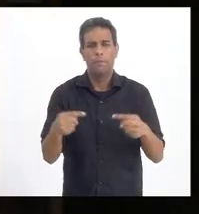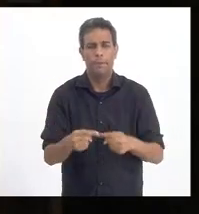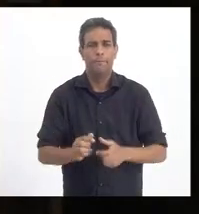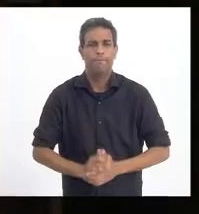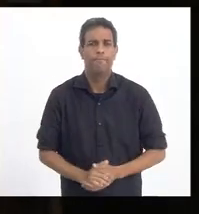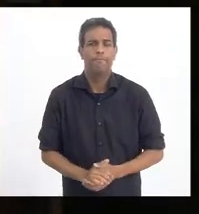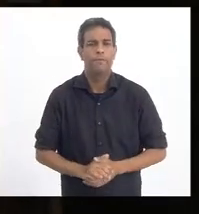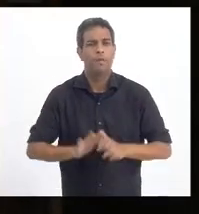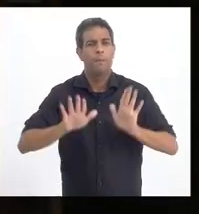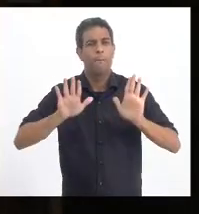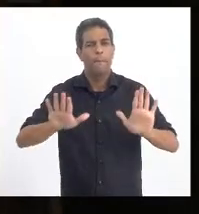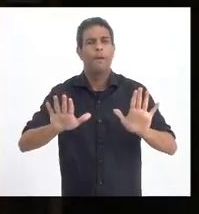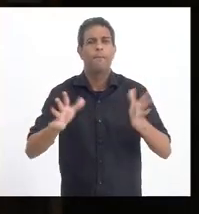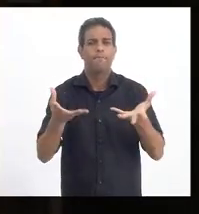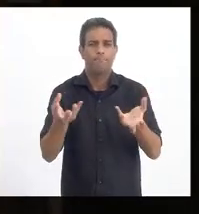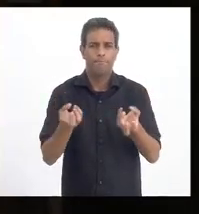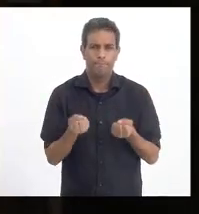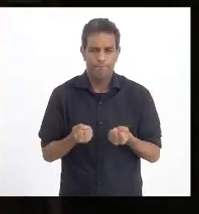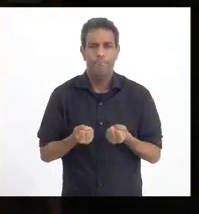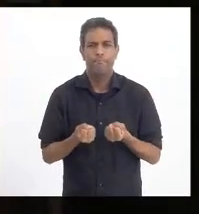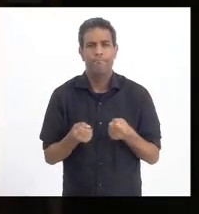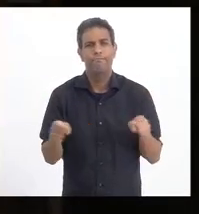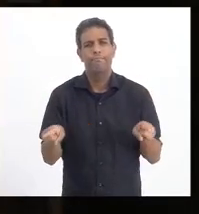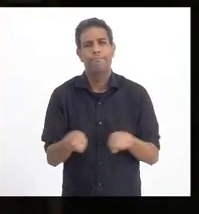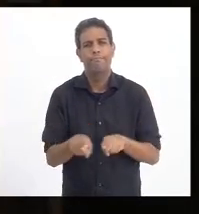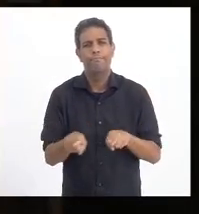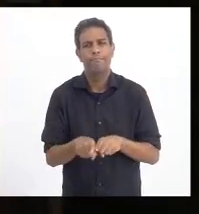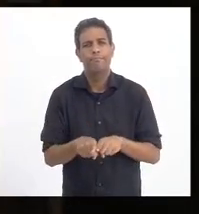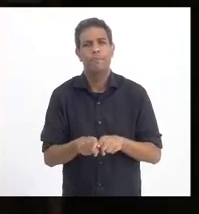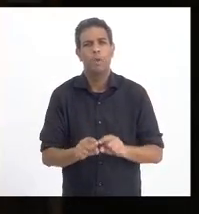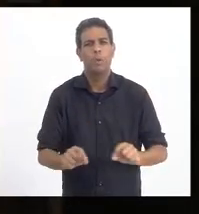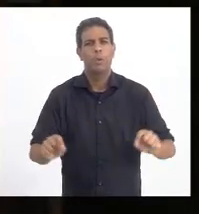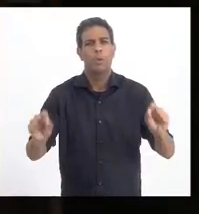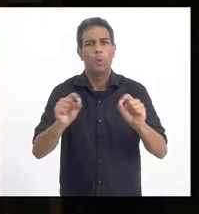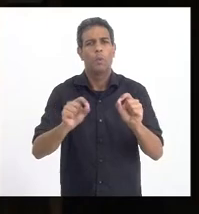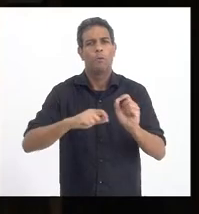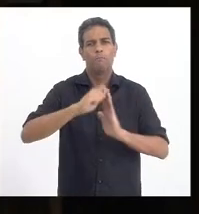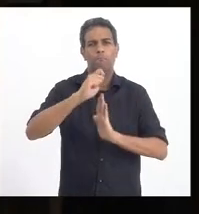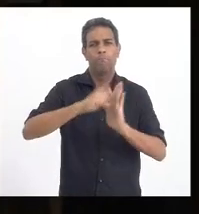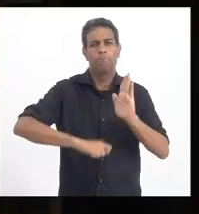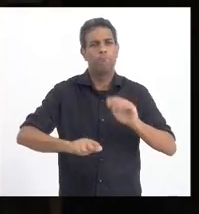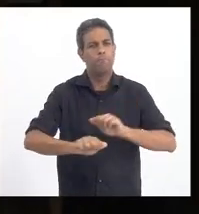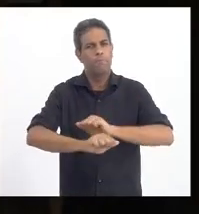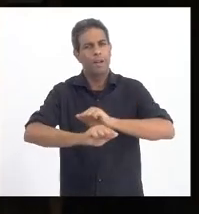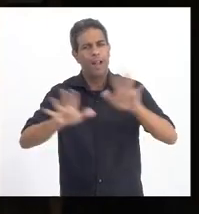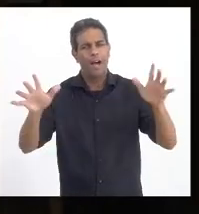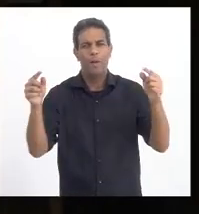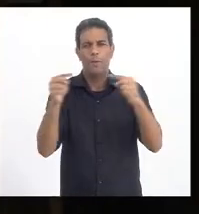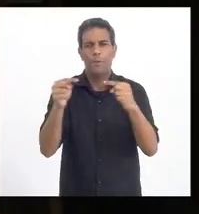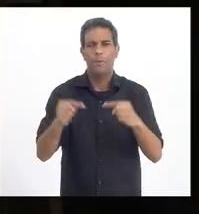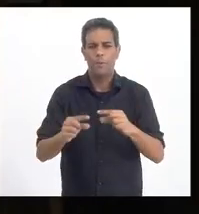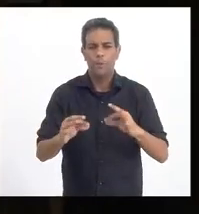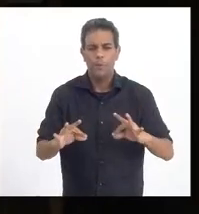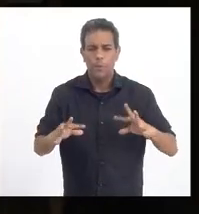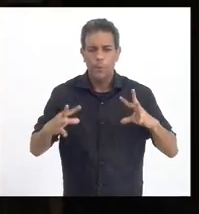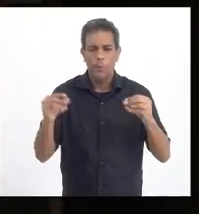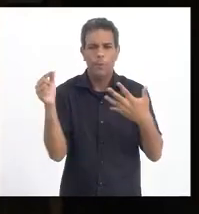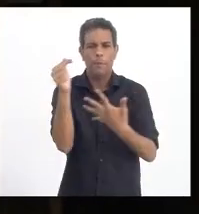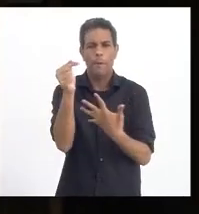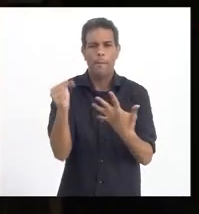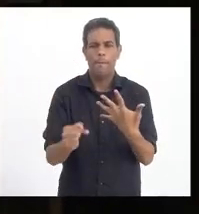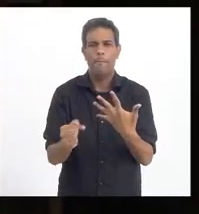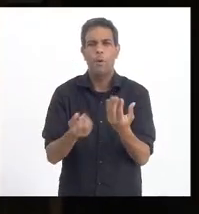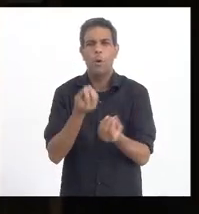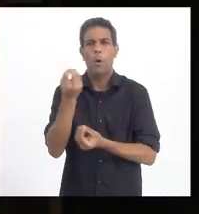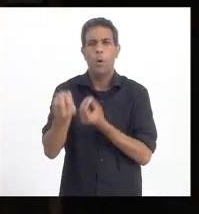acima mais que recebem é apartada dessa rubricas para ficar bem amarrado de modo que não tenha